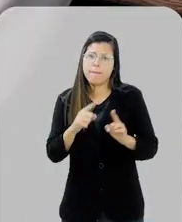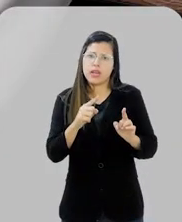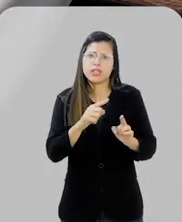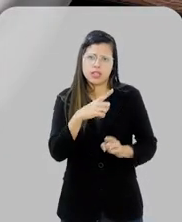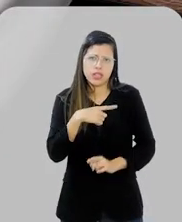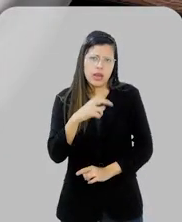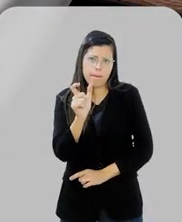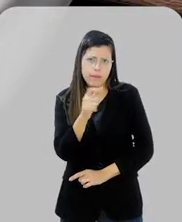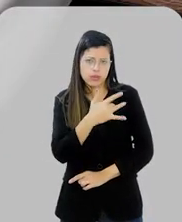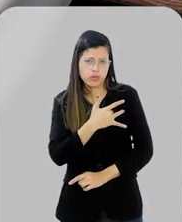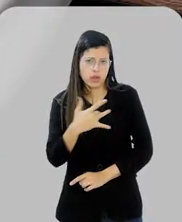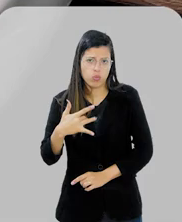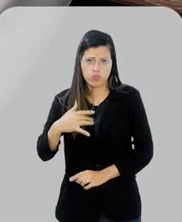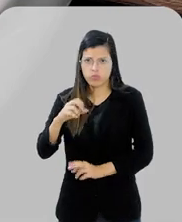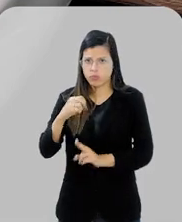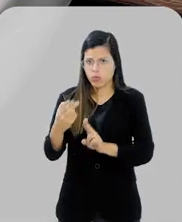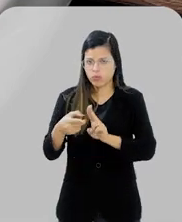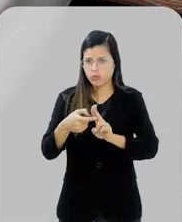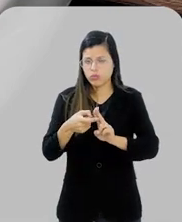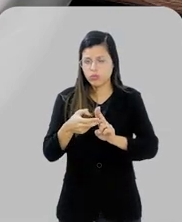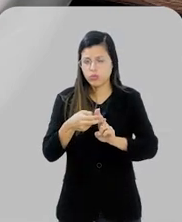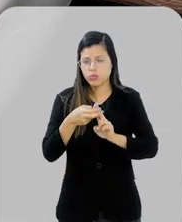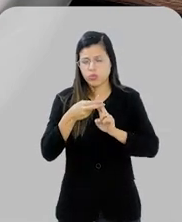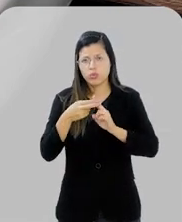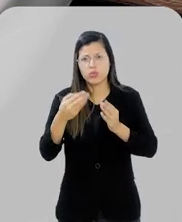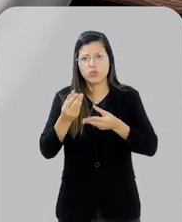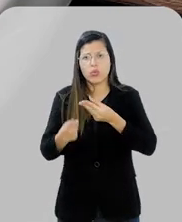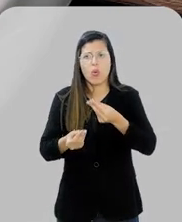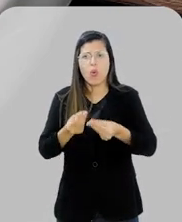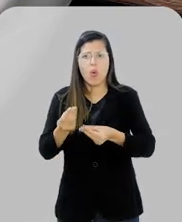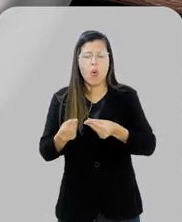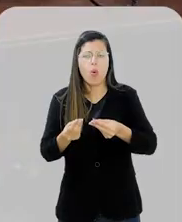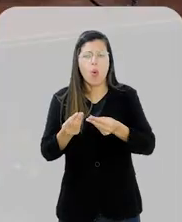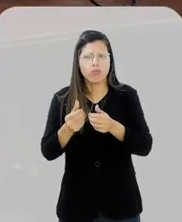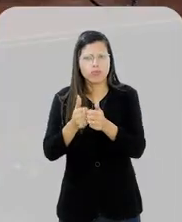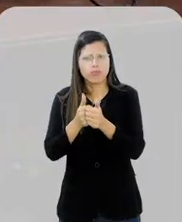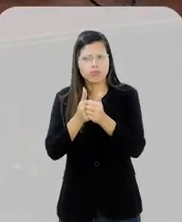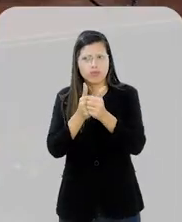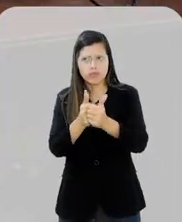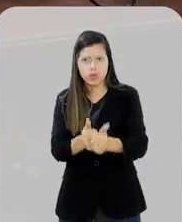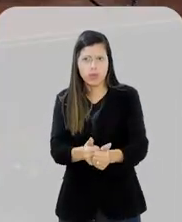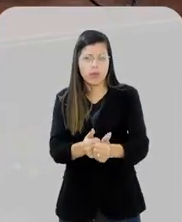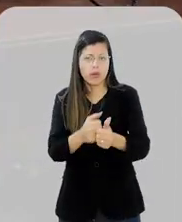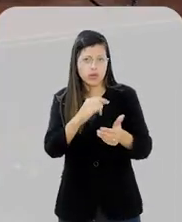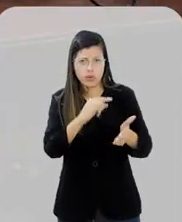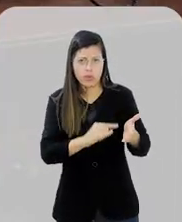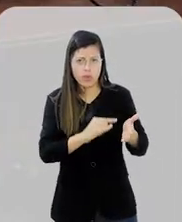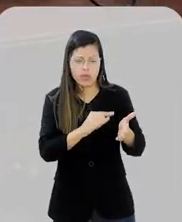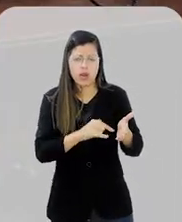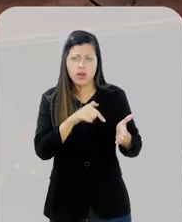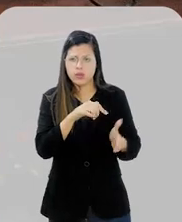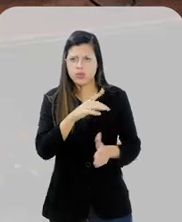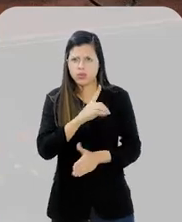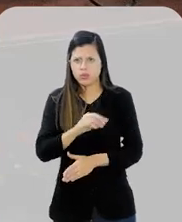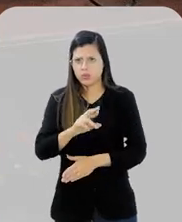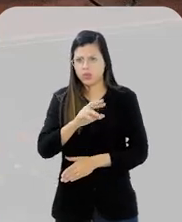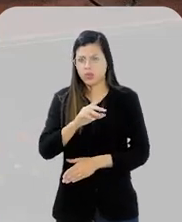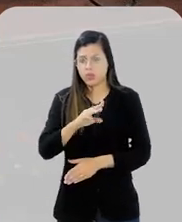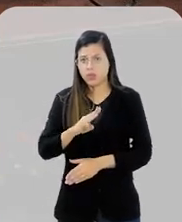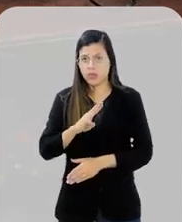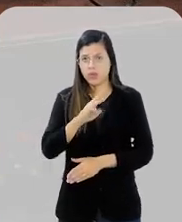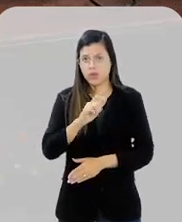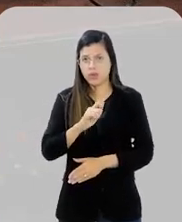pelo SUS. Como é que é feito esse encaminhamento, esse laudo, já que, como o doutor Walter também falou ali, não existe